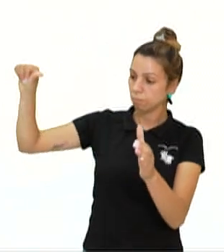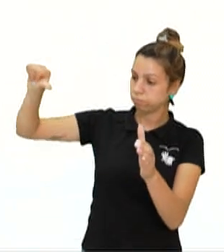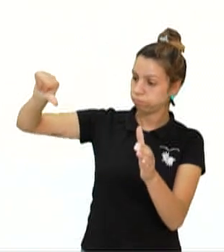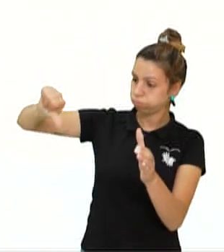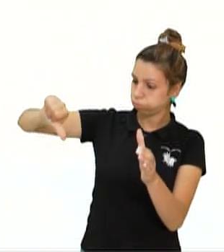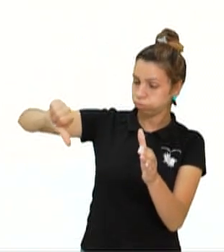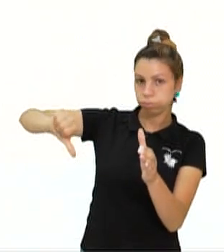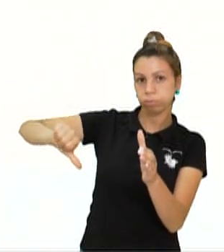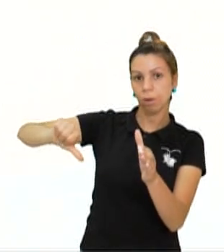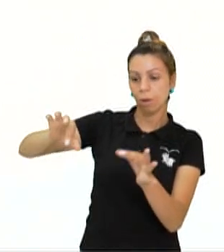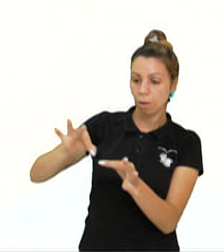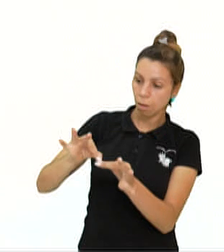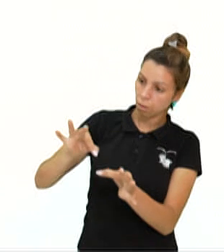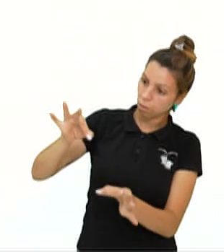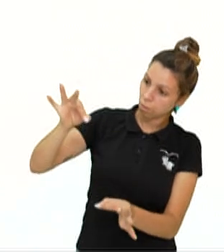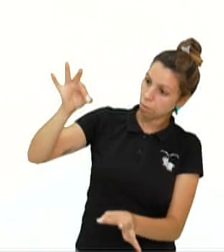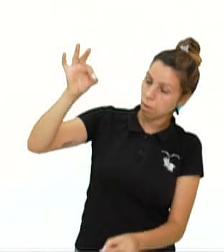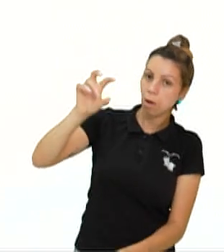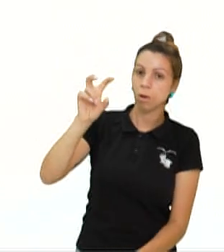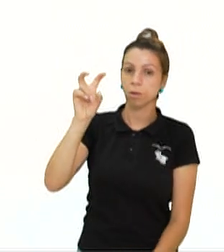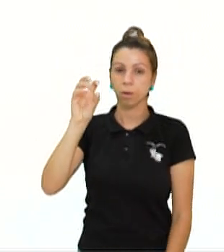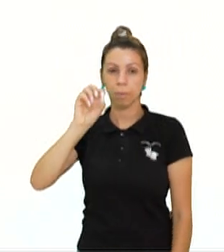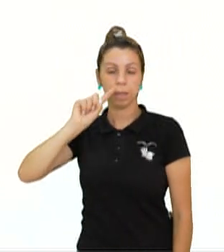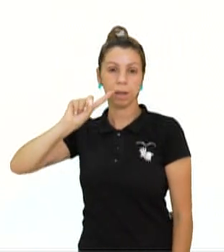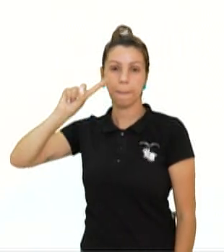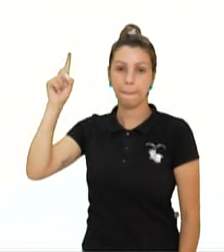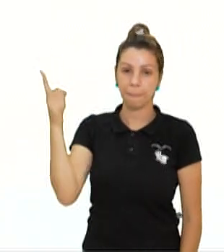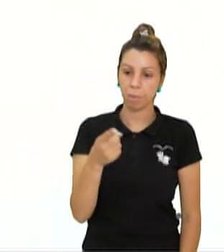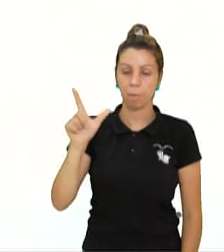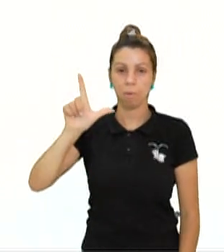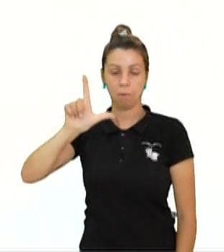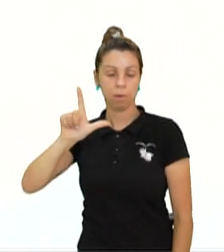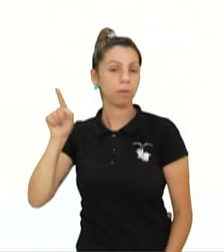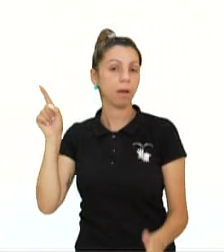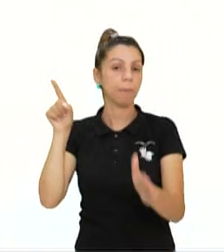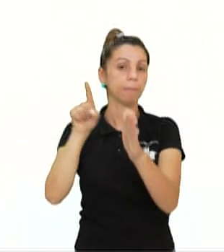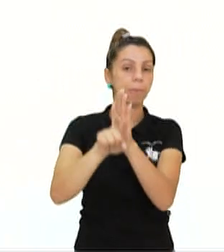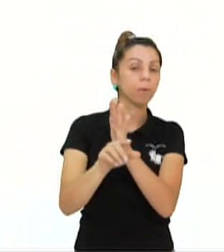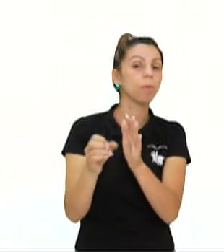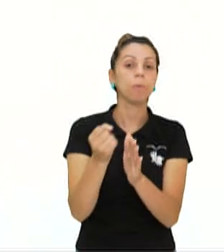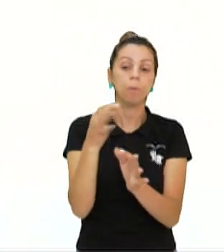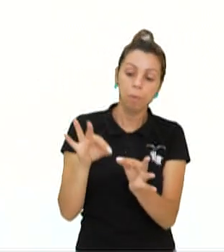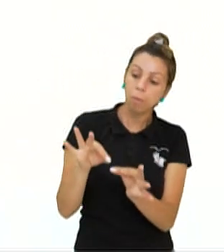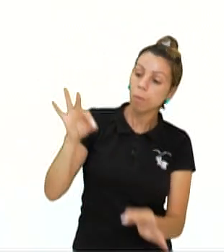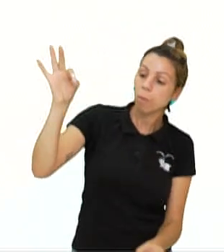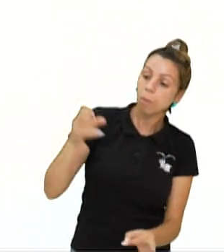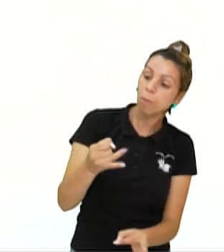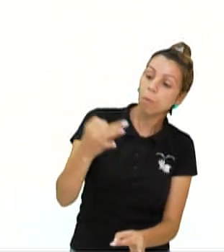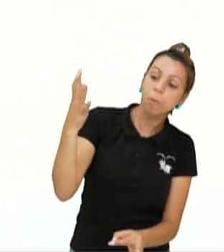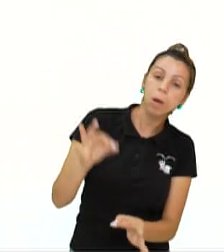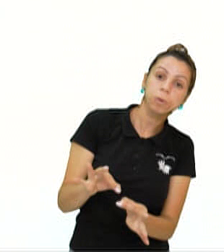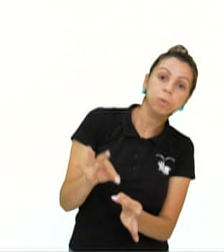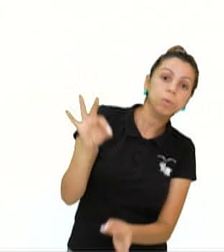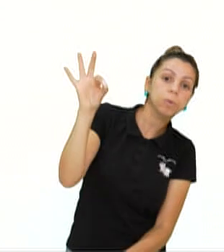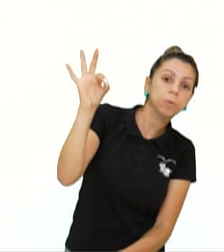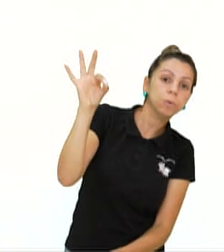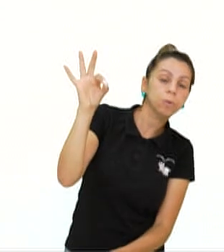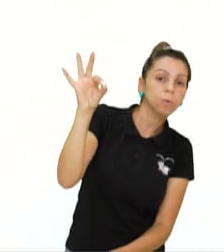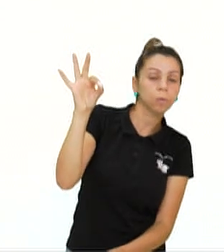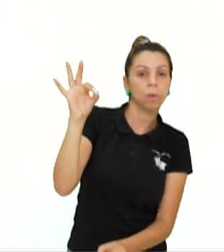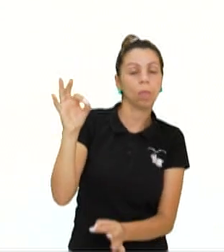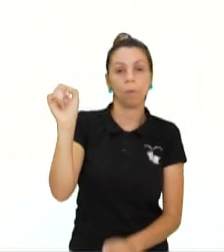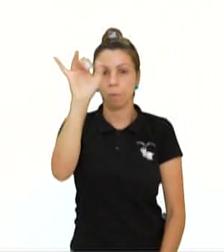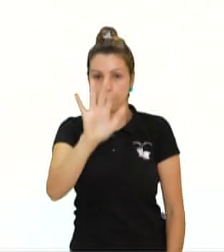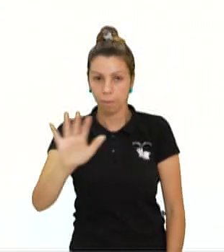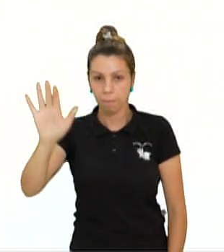máxima seja de 50.000 litros. Aí a pergunta é qual deve ser a altura desse reservatório, ok? Tá aí a figura